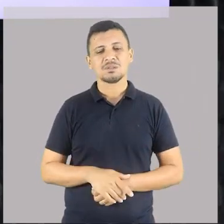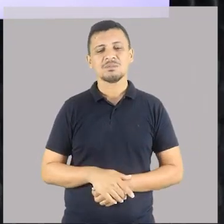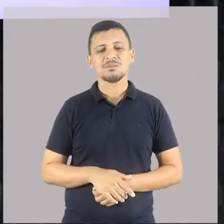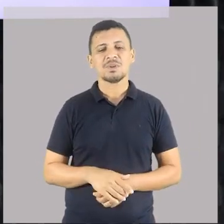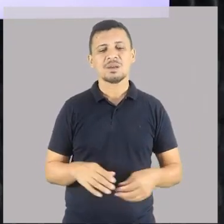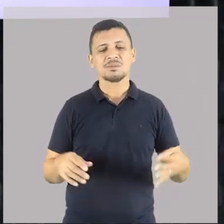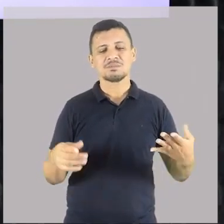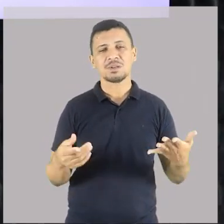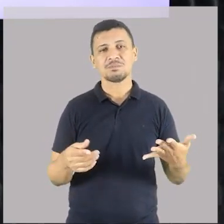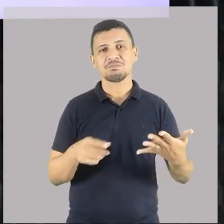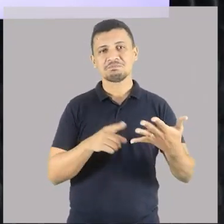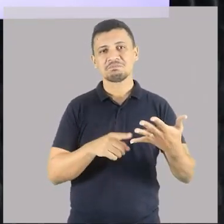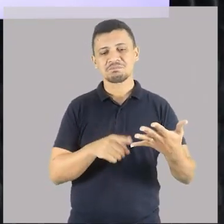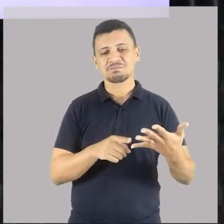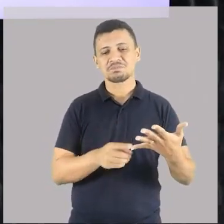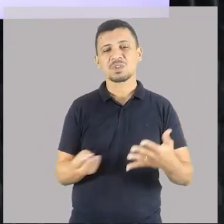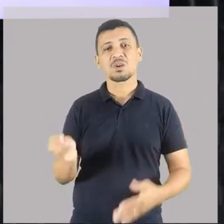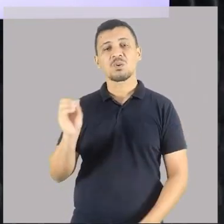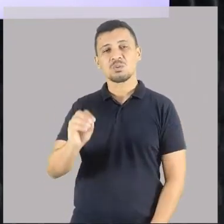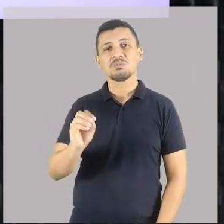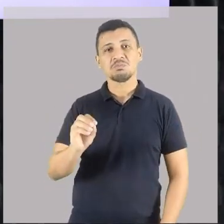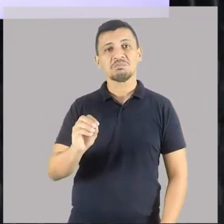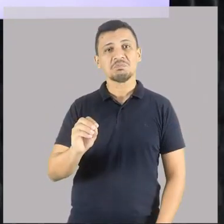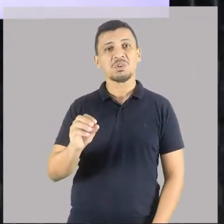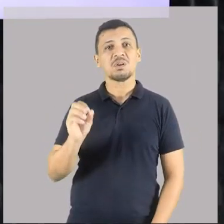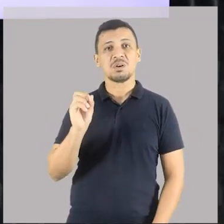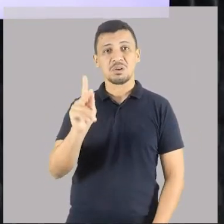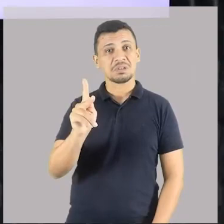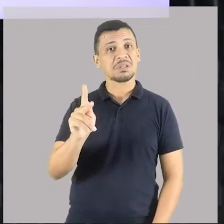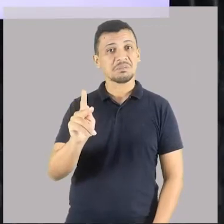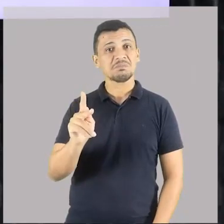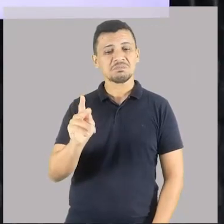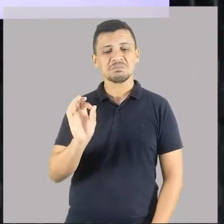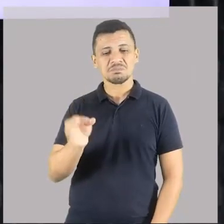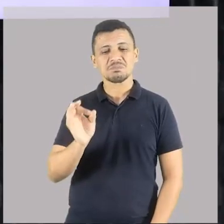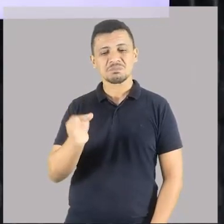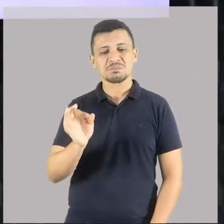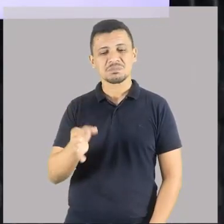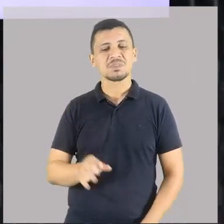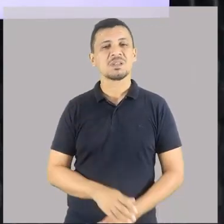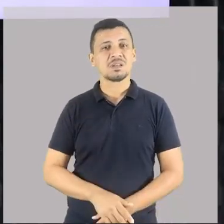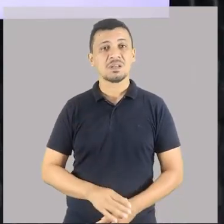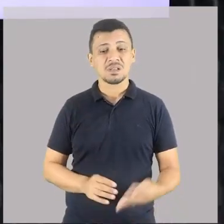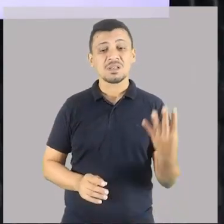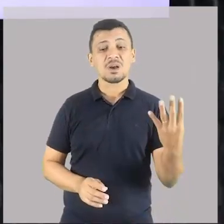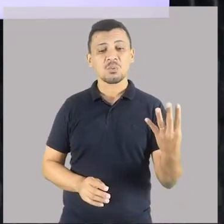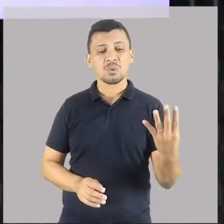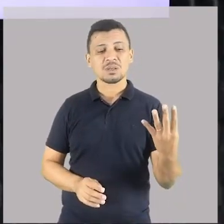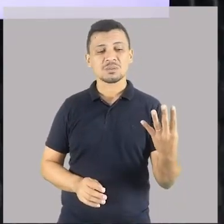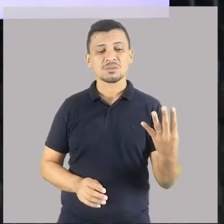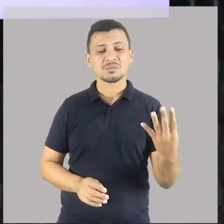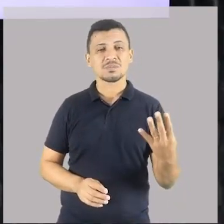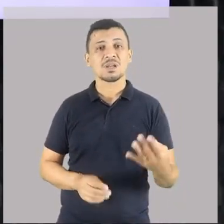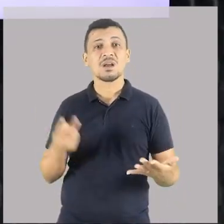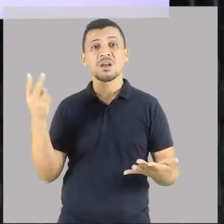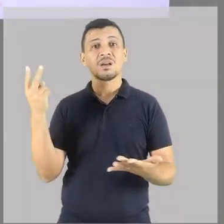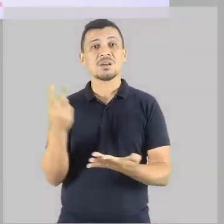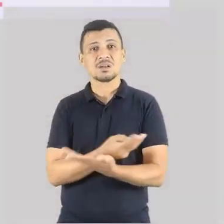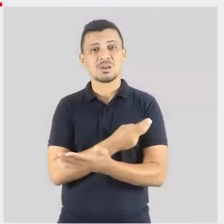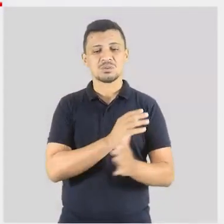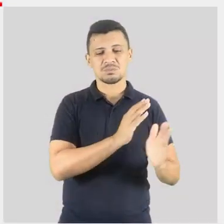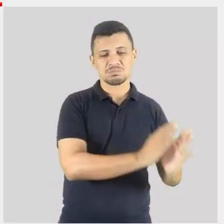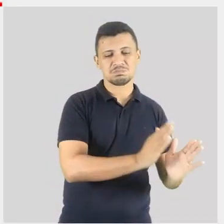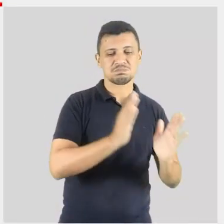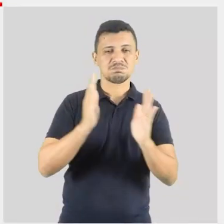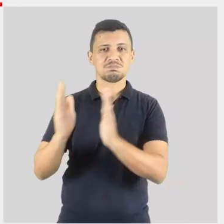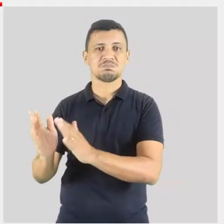da condicionalidade. Aqui ele colocou com o valor da condição. Ok, está correto, tá? E a última estaria estabelecendo o